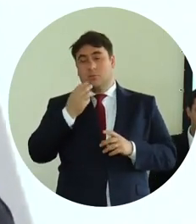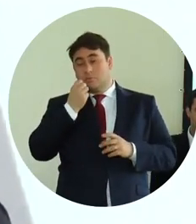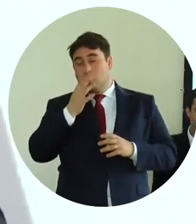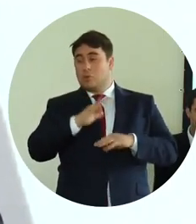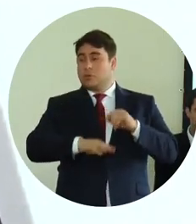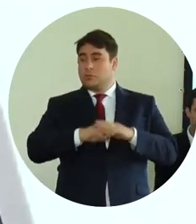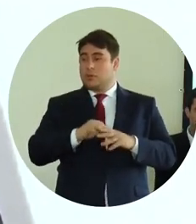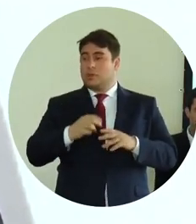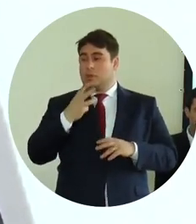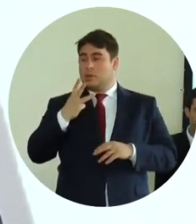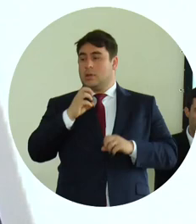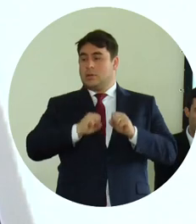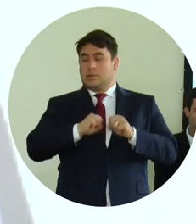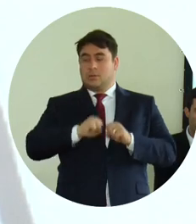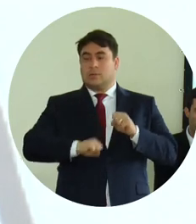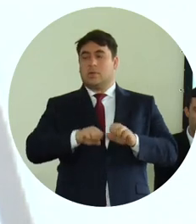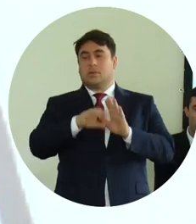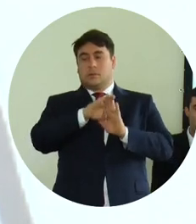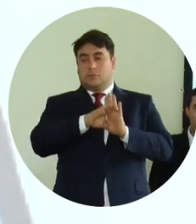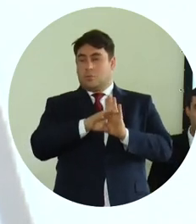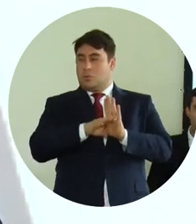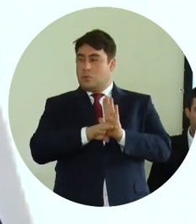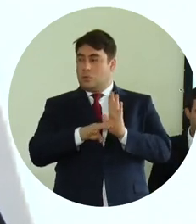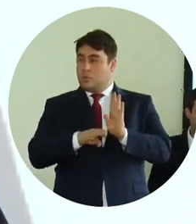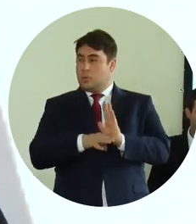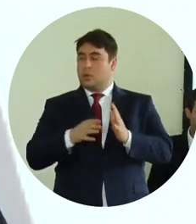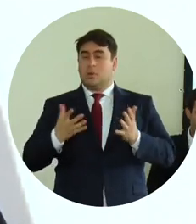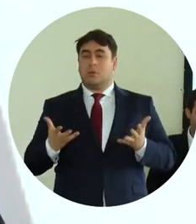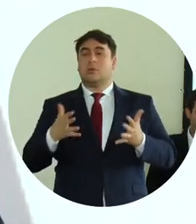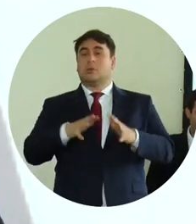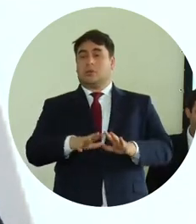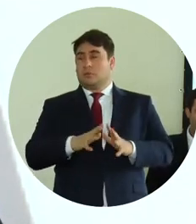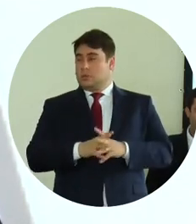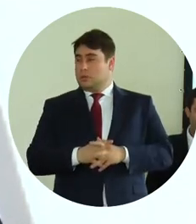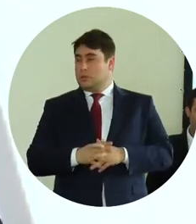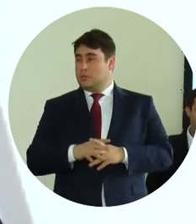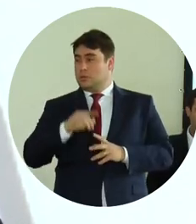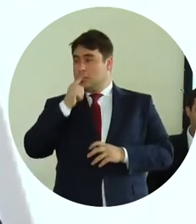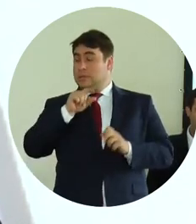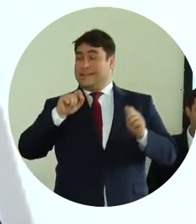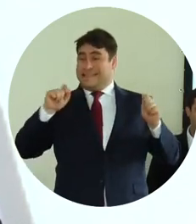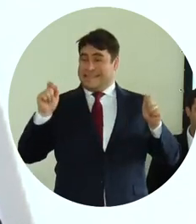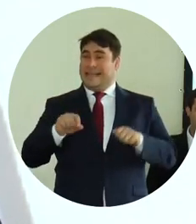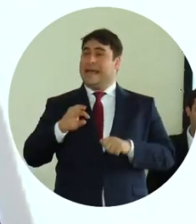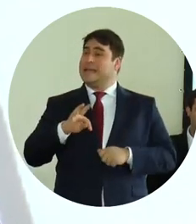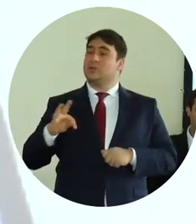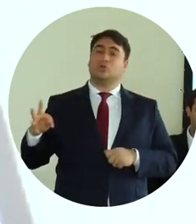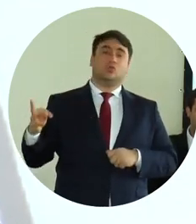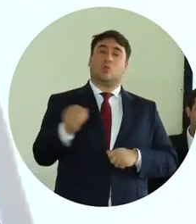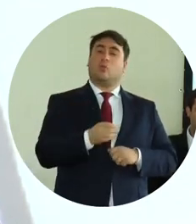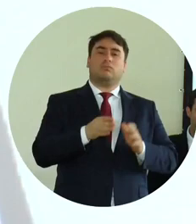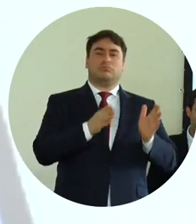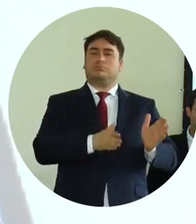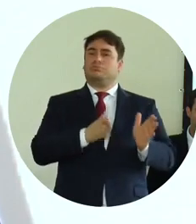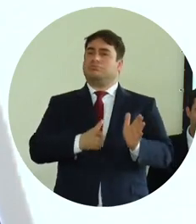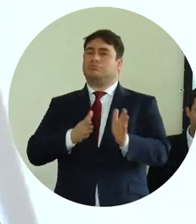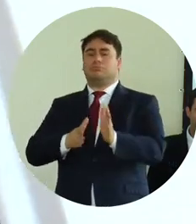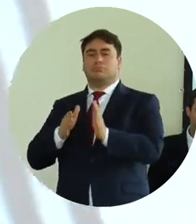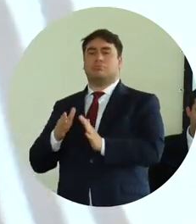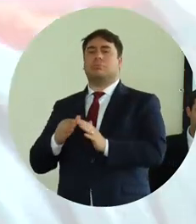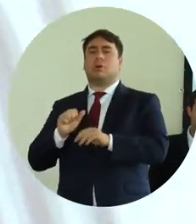para 3 empresas por seus programas de inclusão, atingindo assim todos os segmentos que